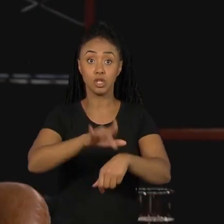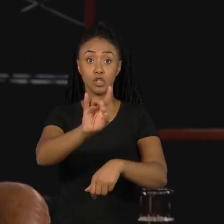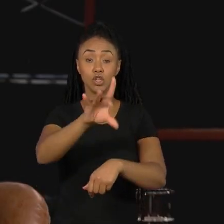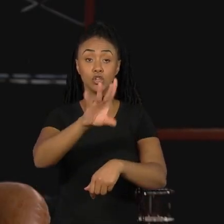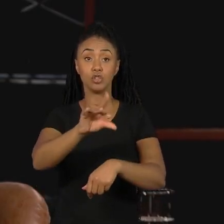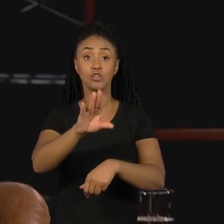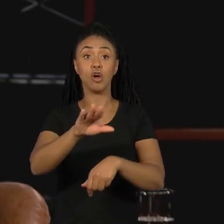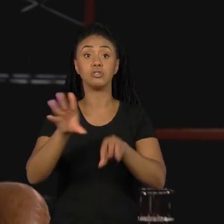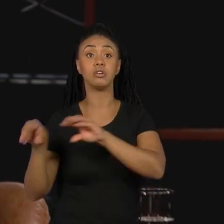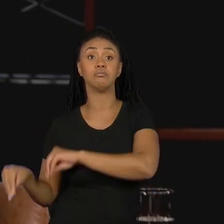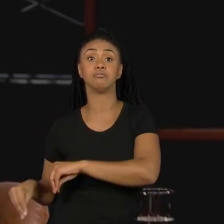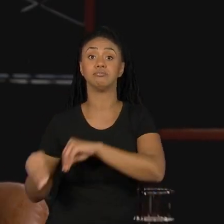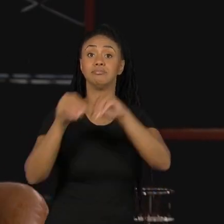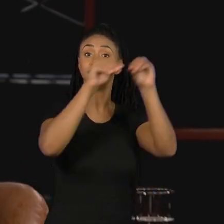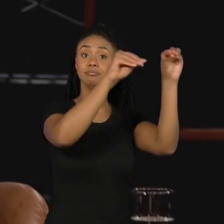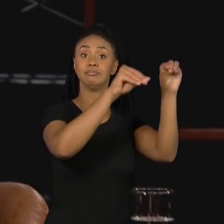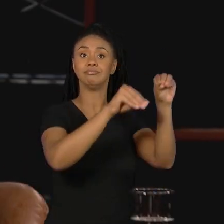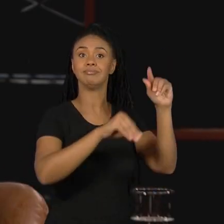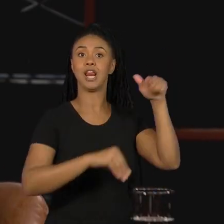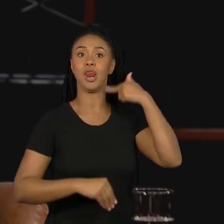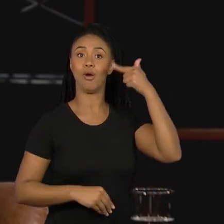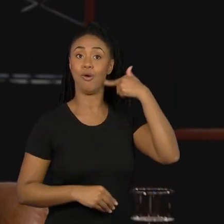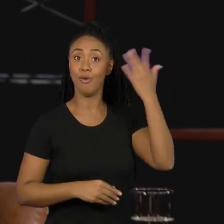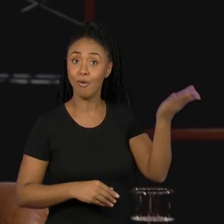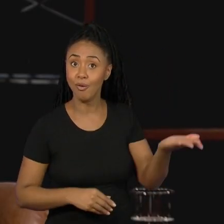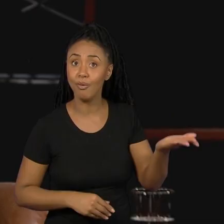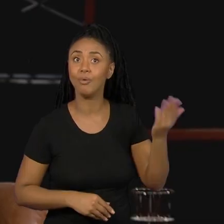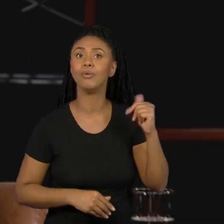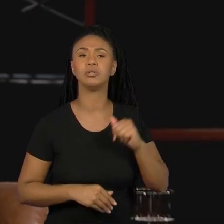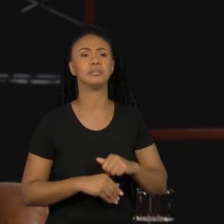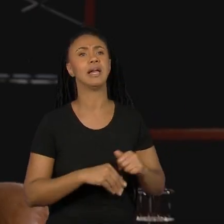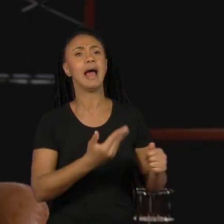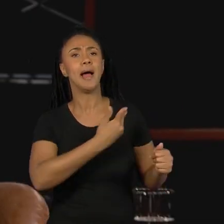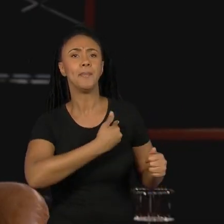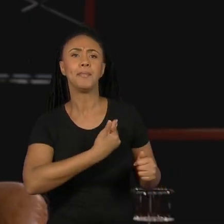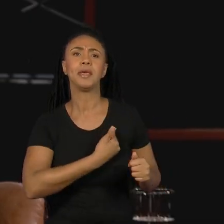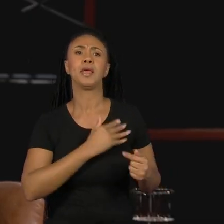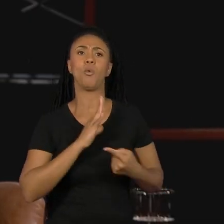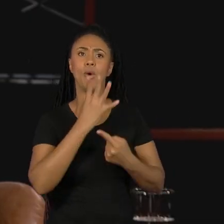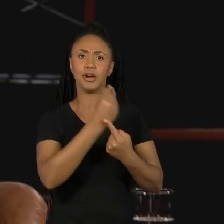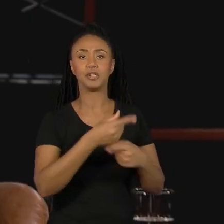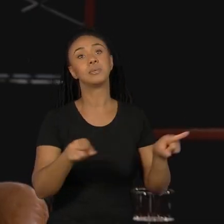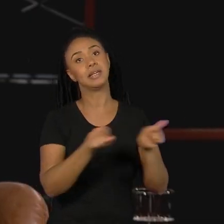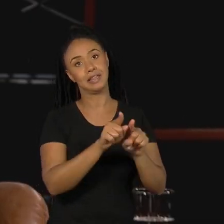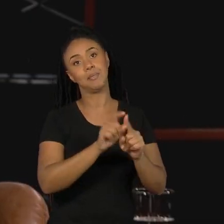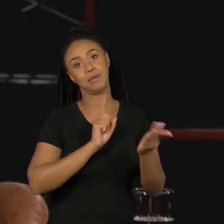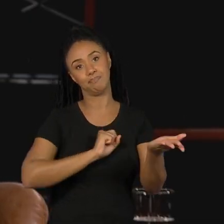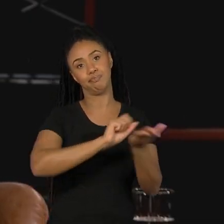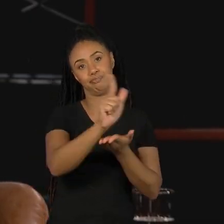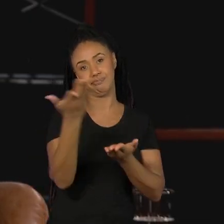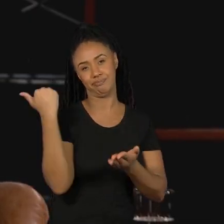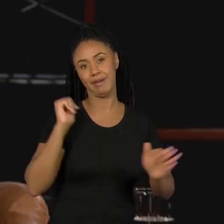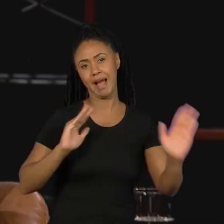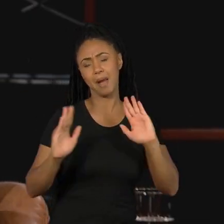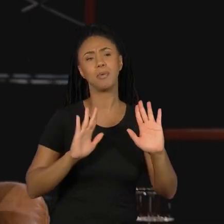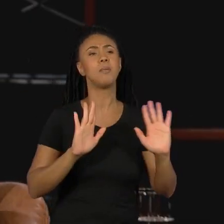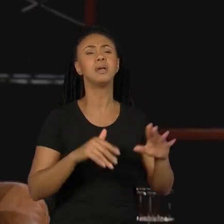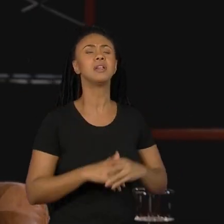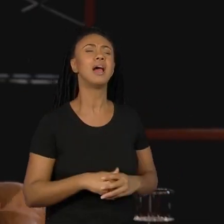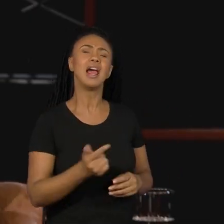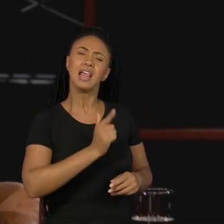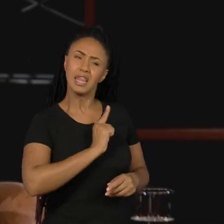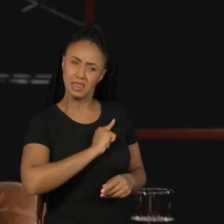em Londres, acabou convivendo lá com vários artistas, amigos que também estavam exilados, tal. Tem uma história